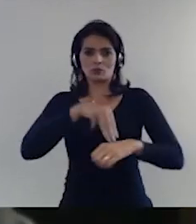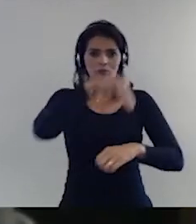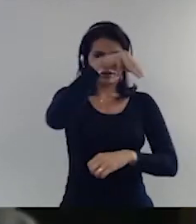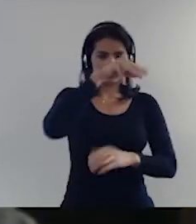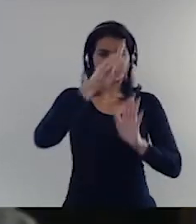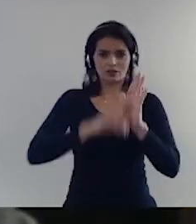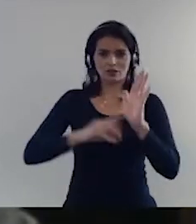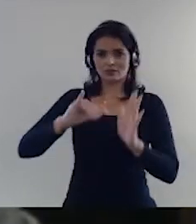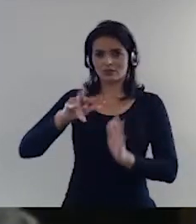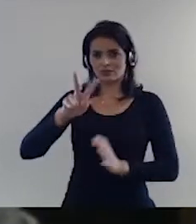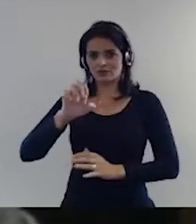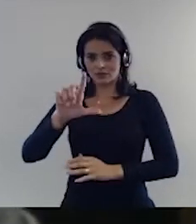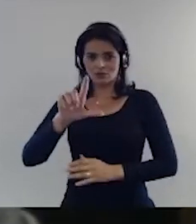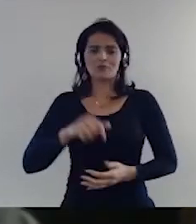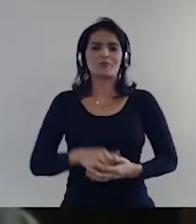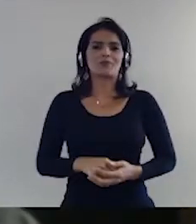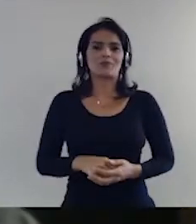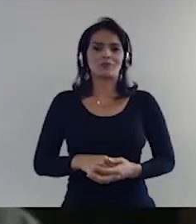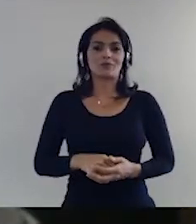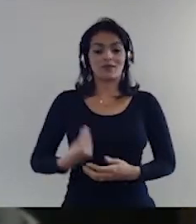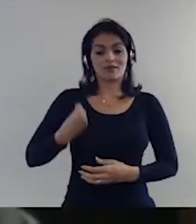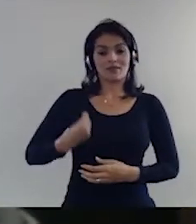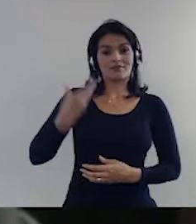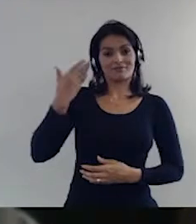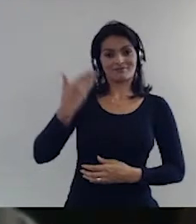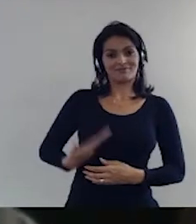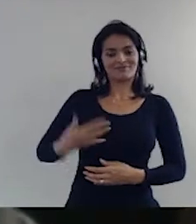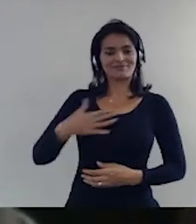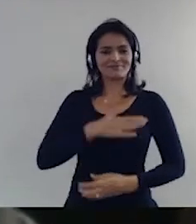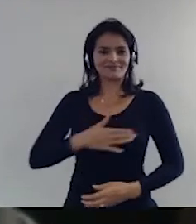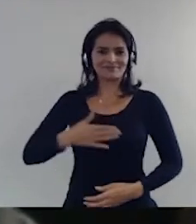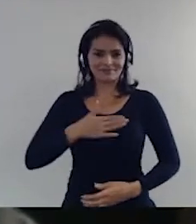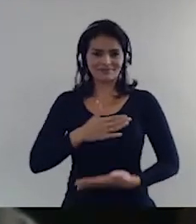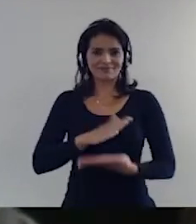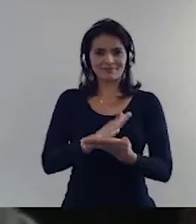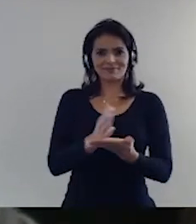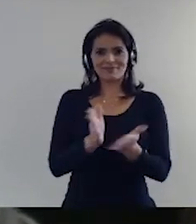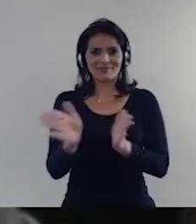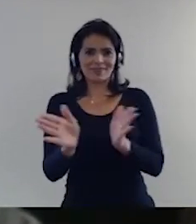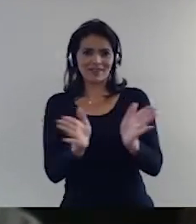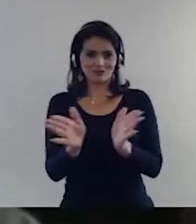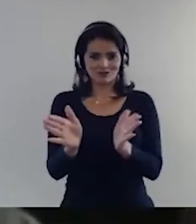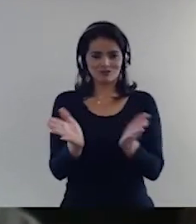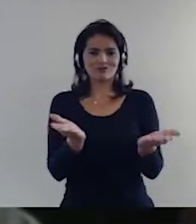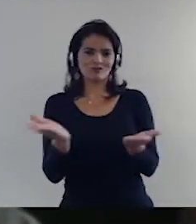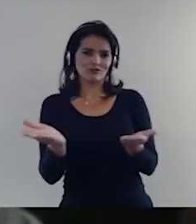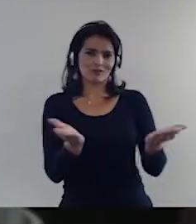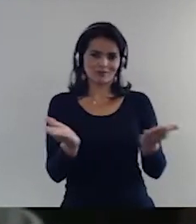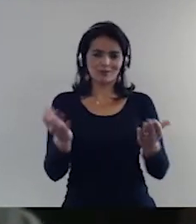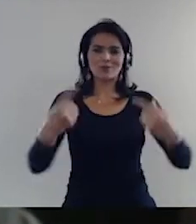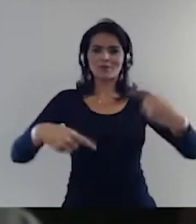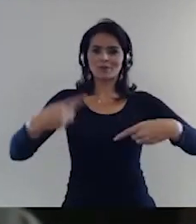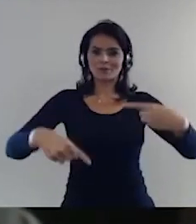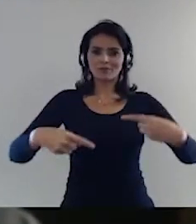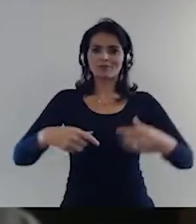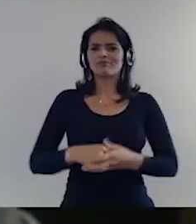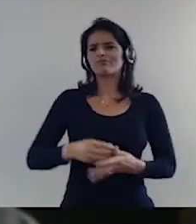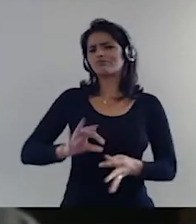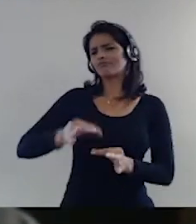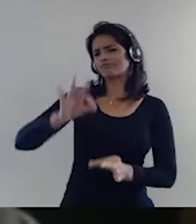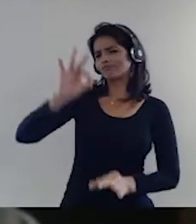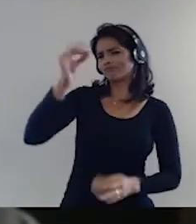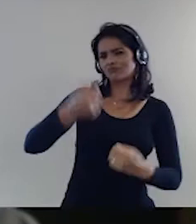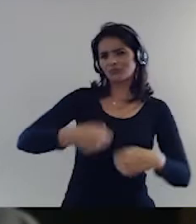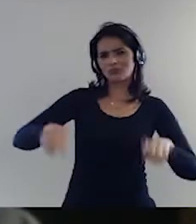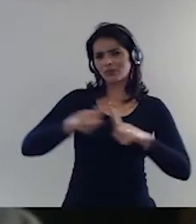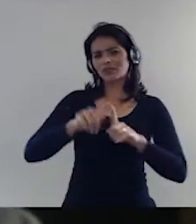UERJ e estou aqui com a enorme satisfação fazendo a mediação desse debate. Sem maiores delongas, eu já vou